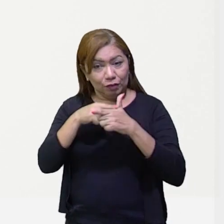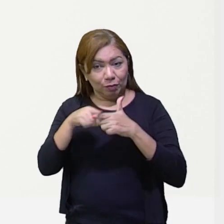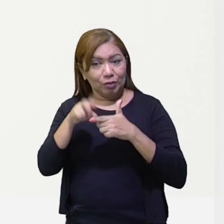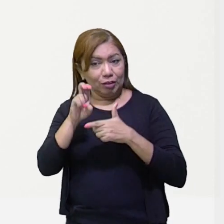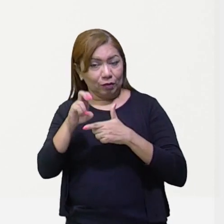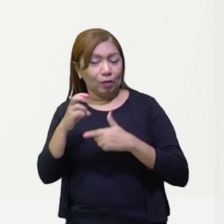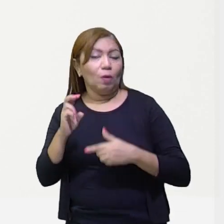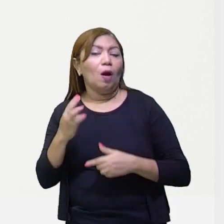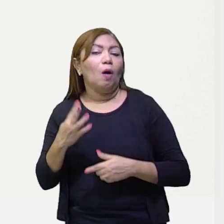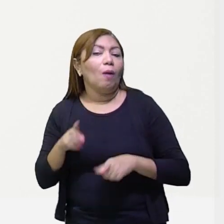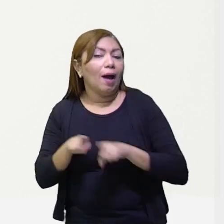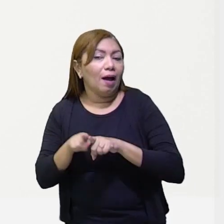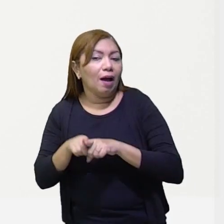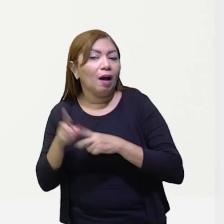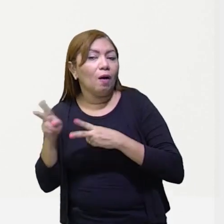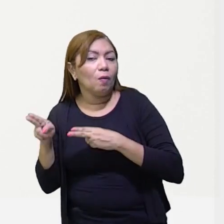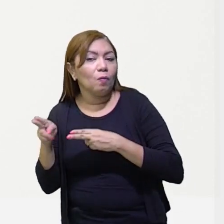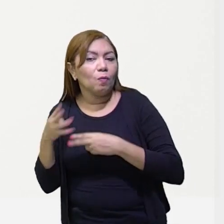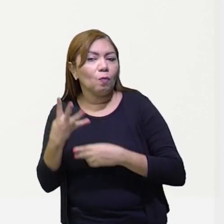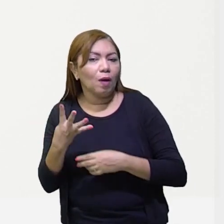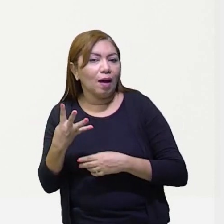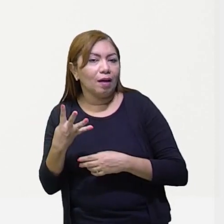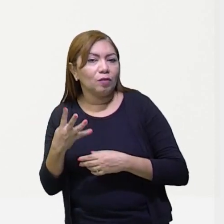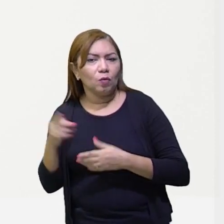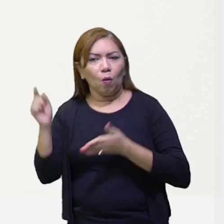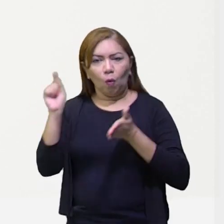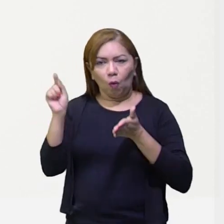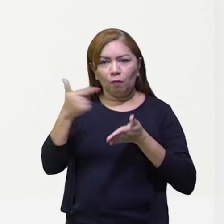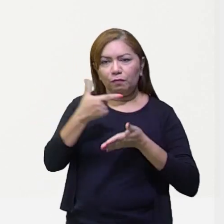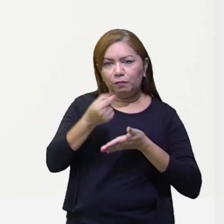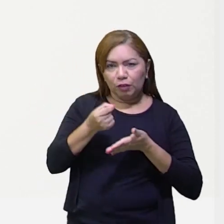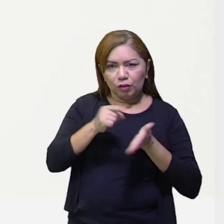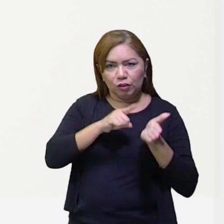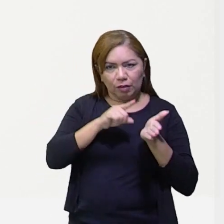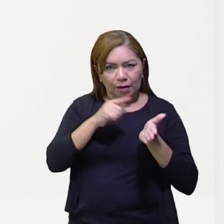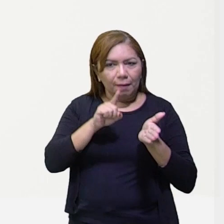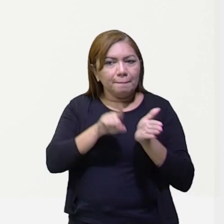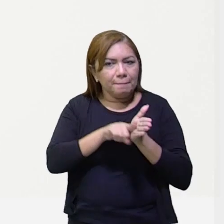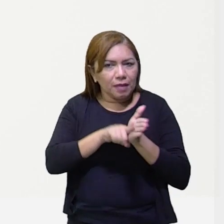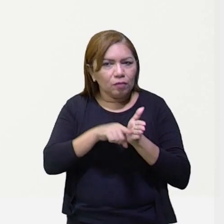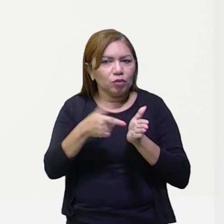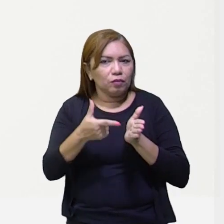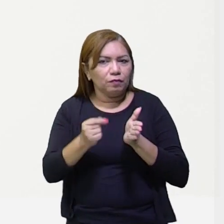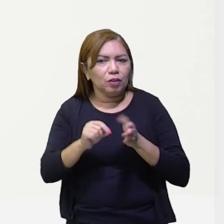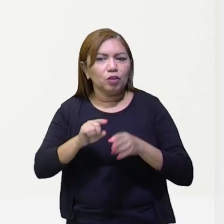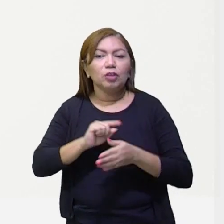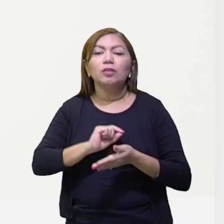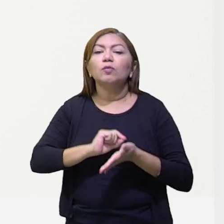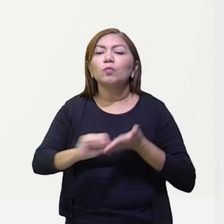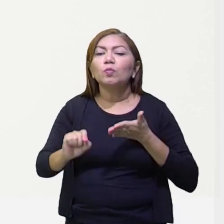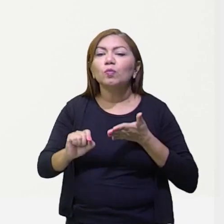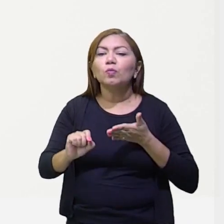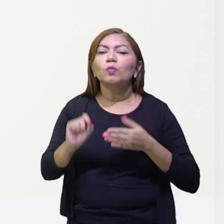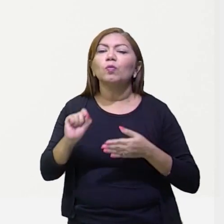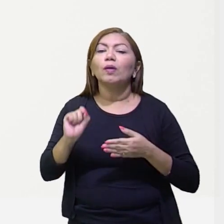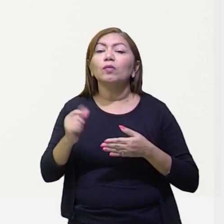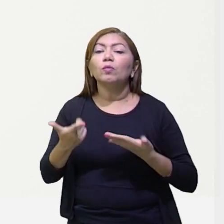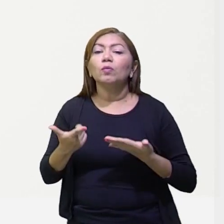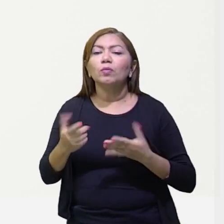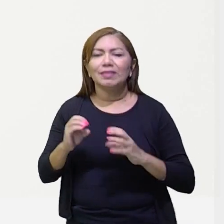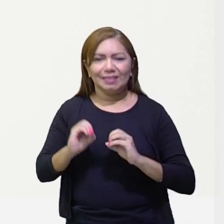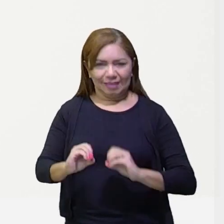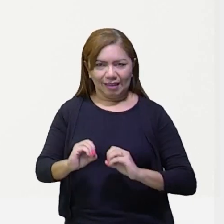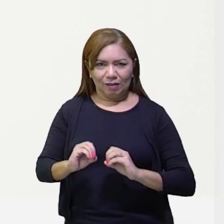4, 20. 20 menos 20, 0. Então, nosso dividendo aí é 20,